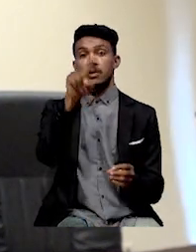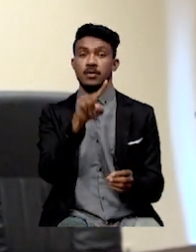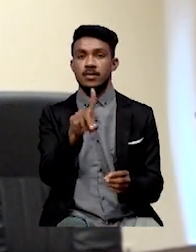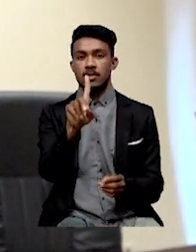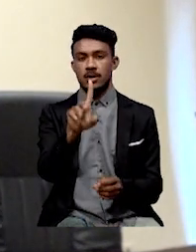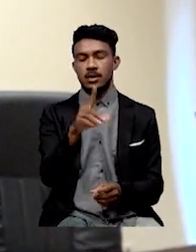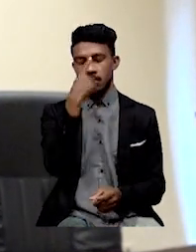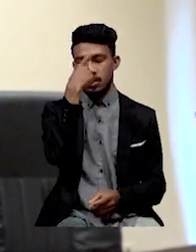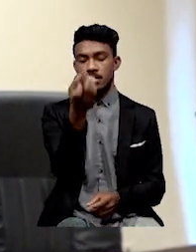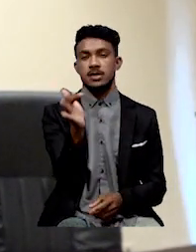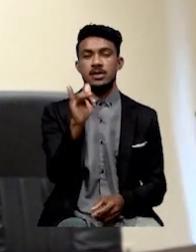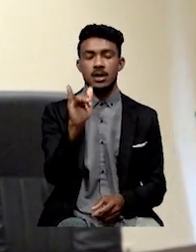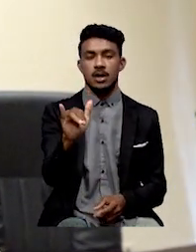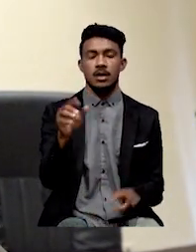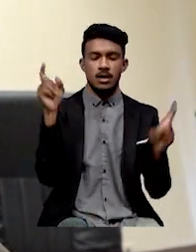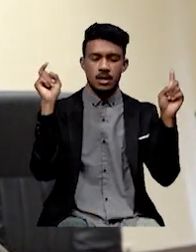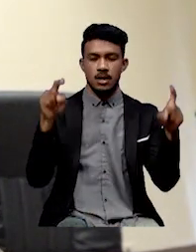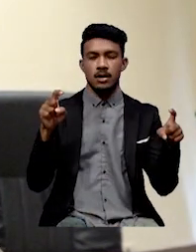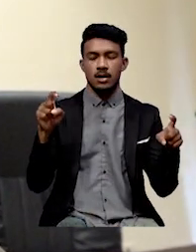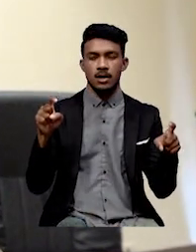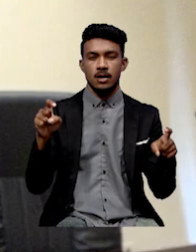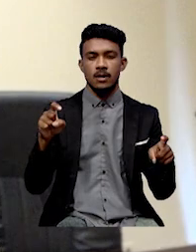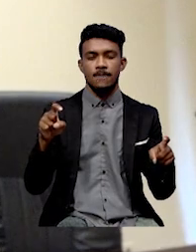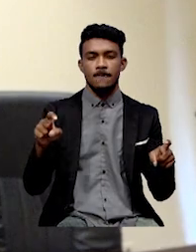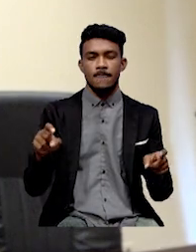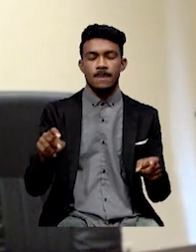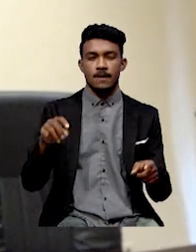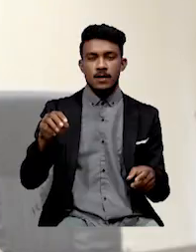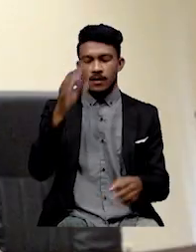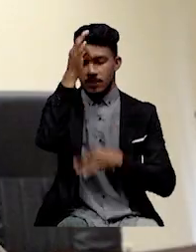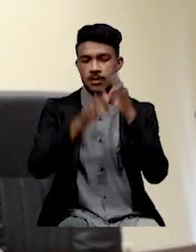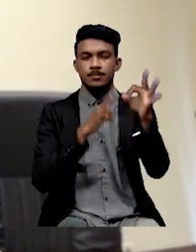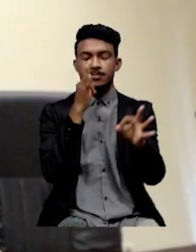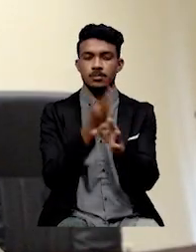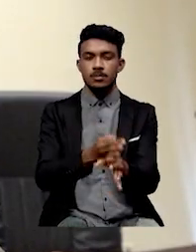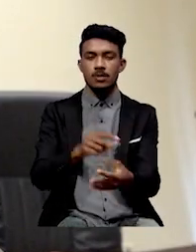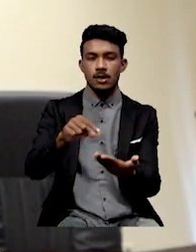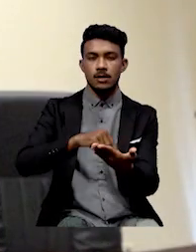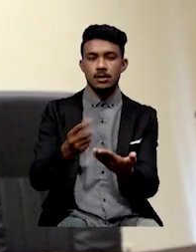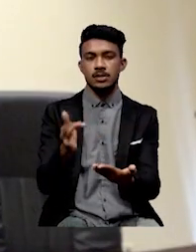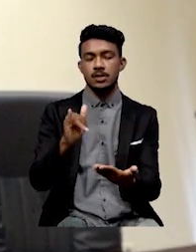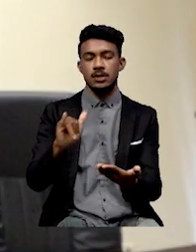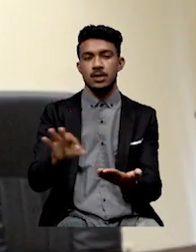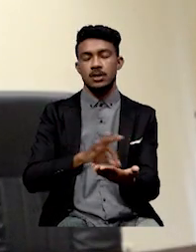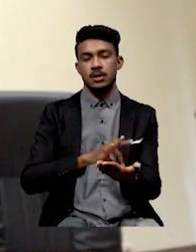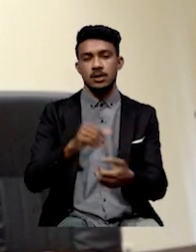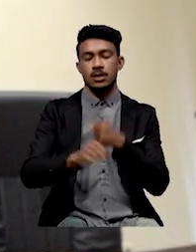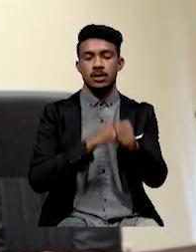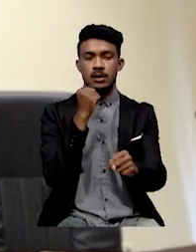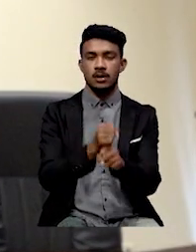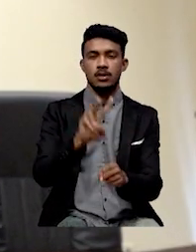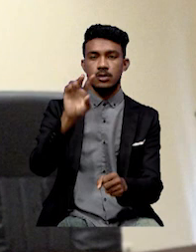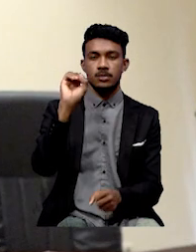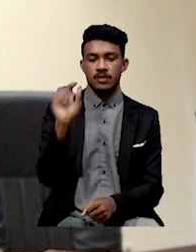sira sira ten cumprimenta contrato neve sira sina ia tien di 2021 compañia